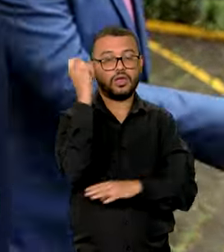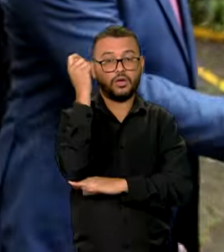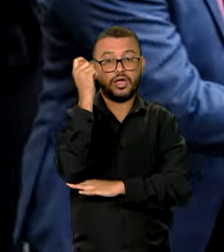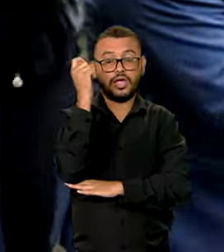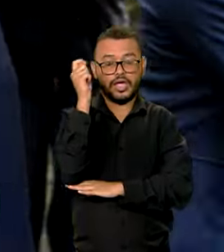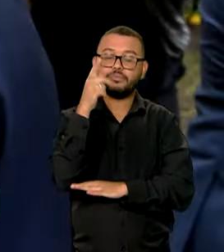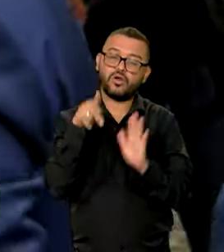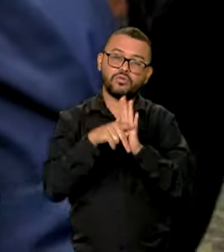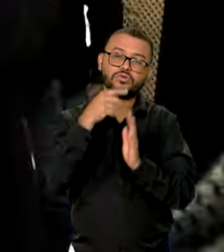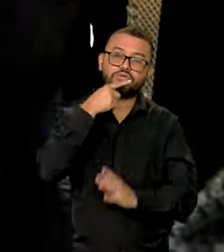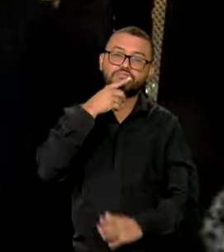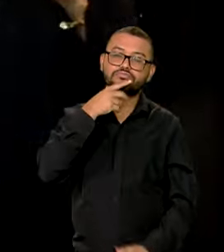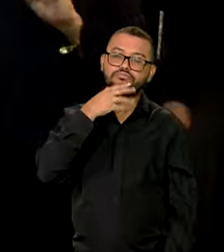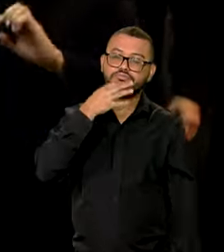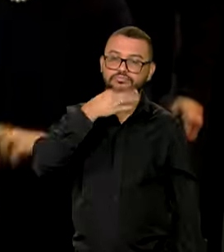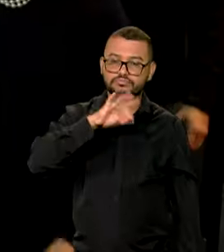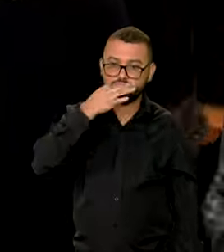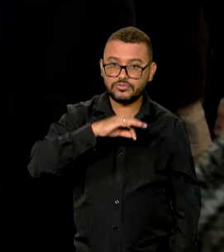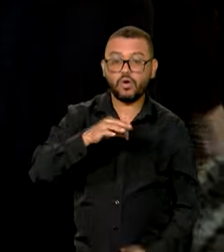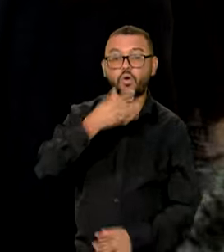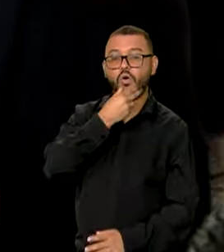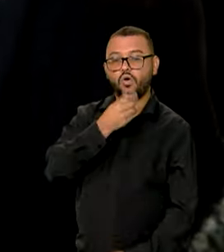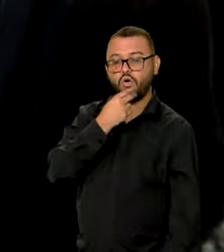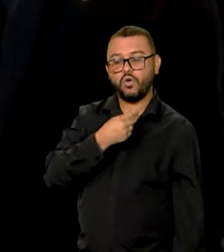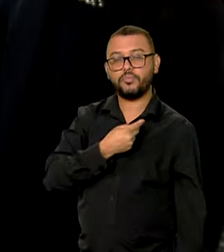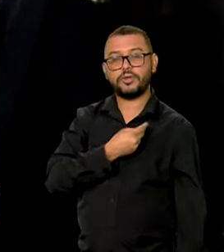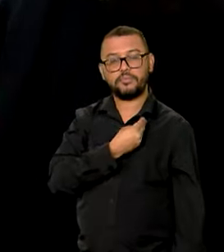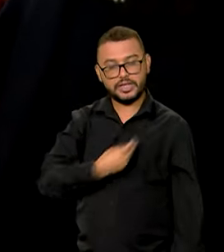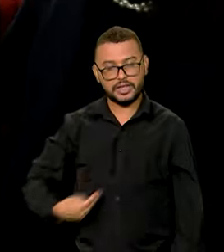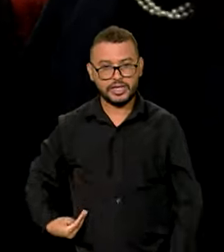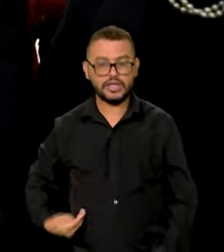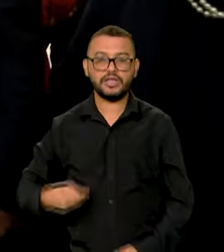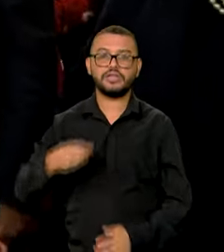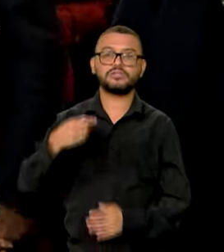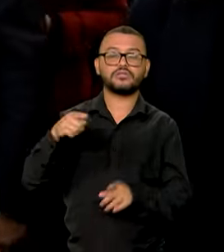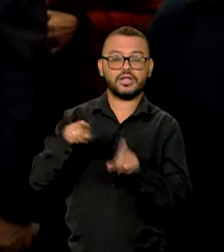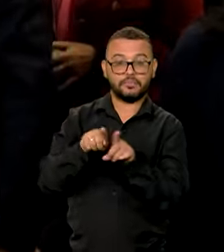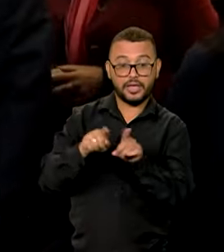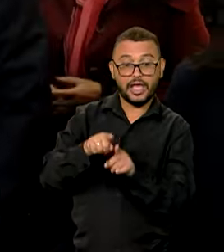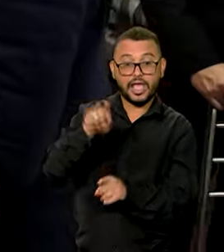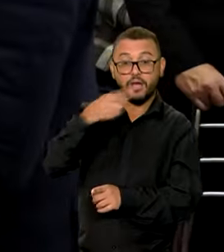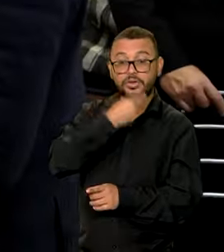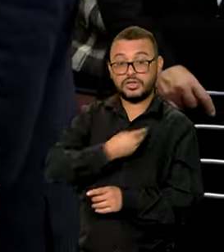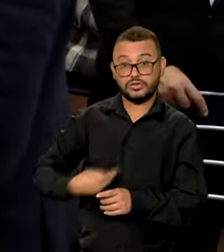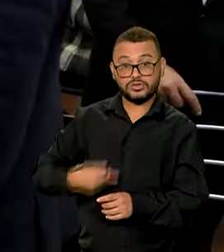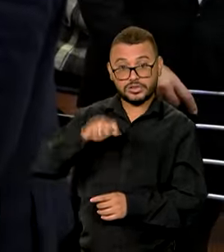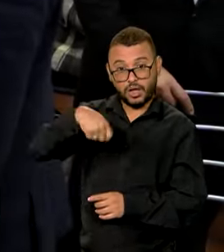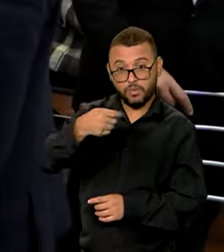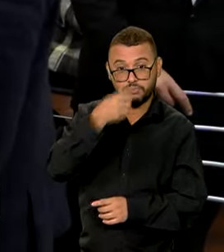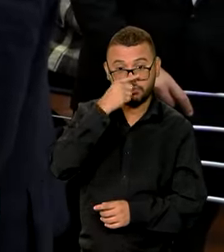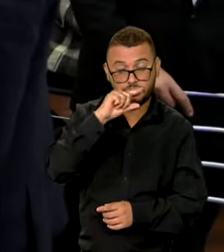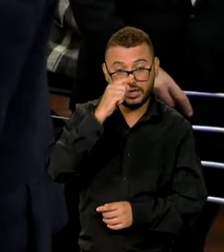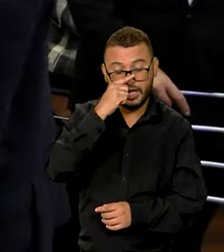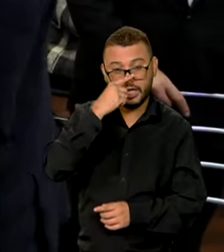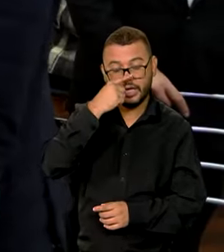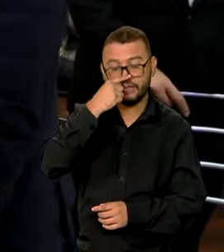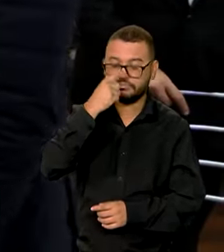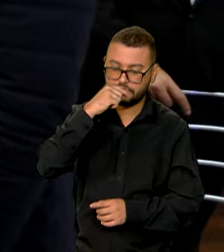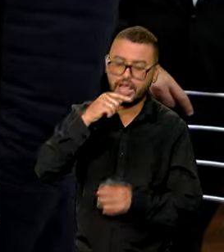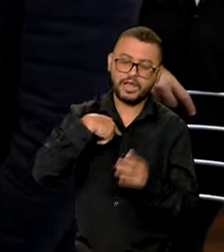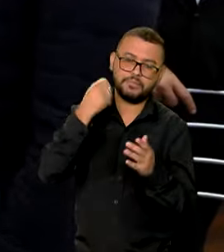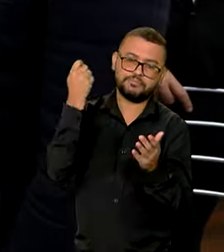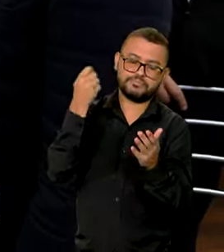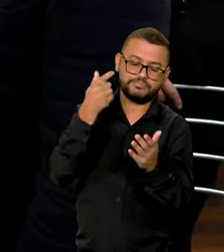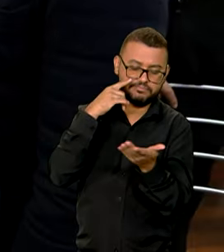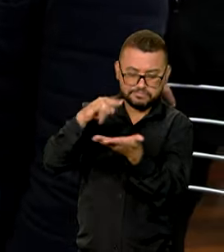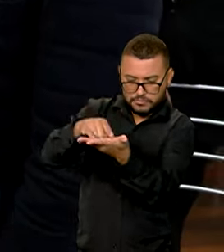Sul, o vice-presidente e ministro do Desenvolvimento, Indústria, Comércio e Serviços, Geraldo Alckmin, recebeu um documento